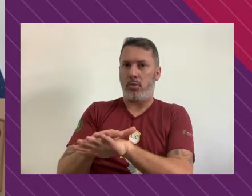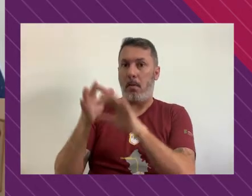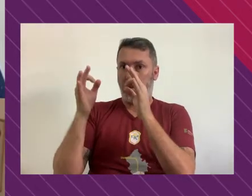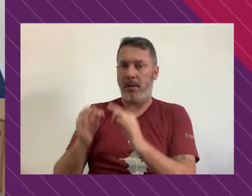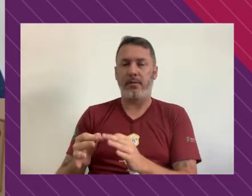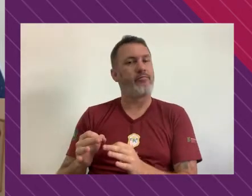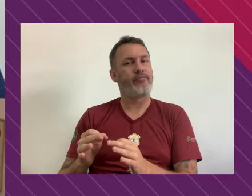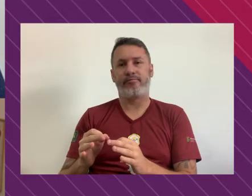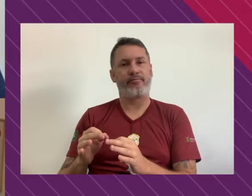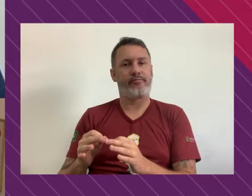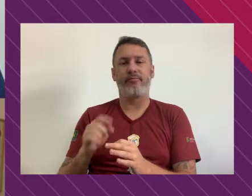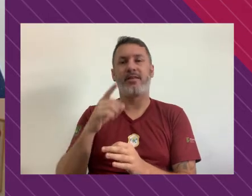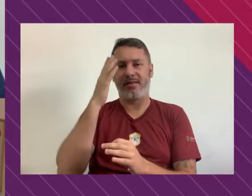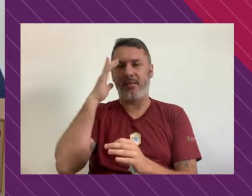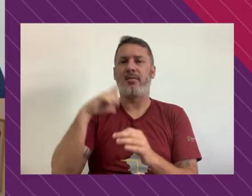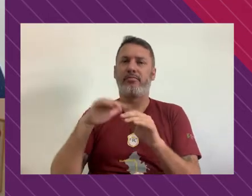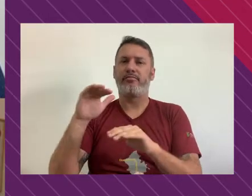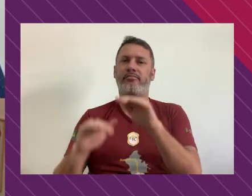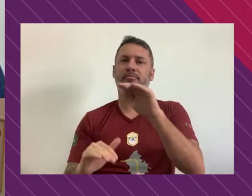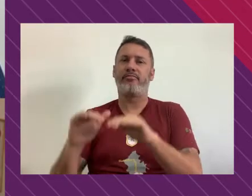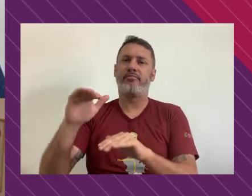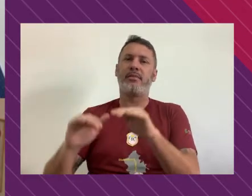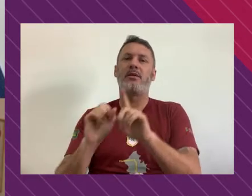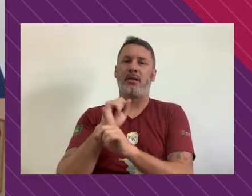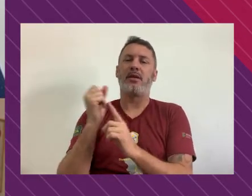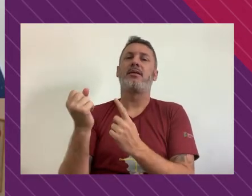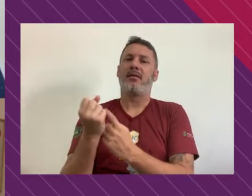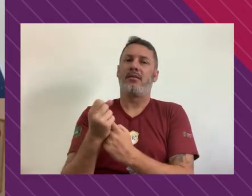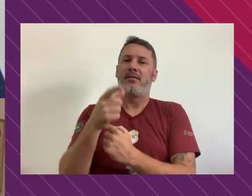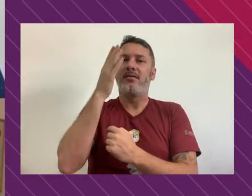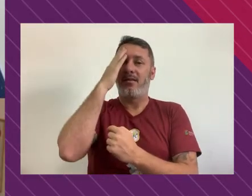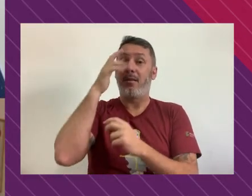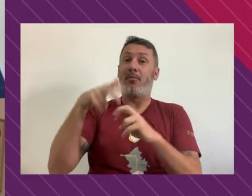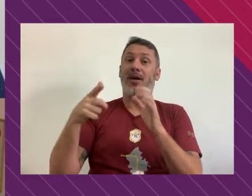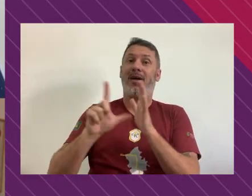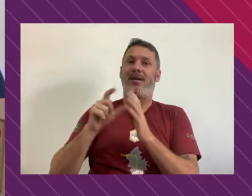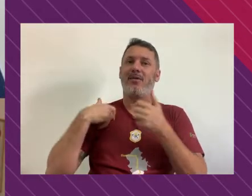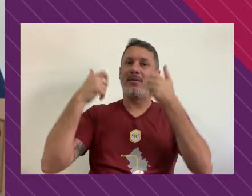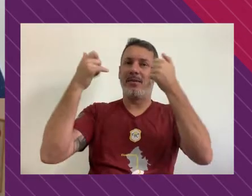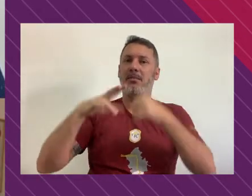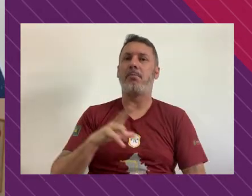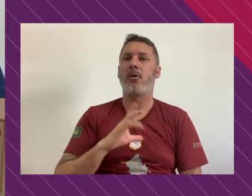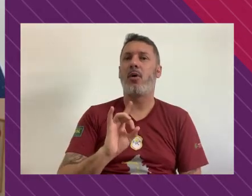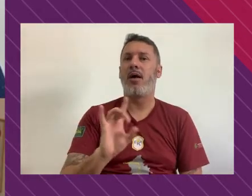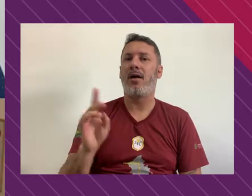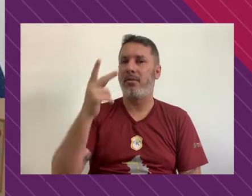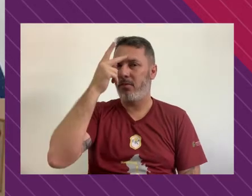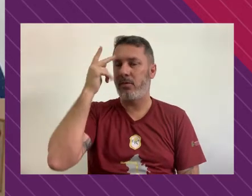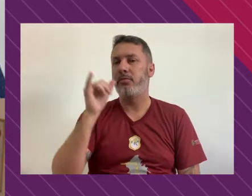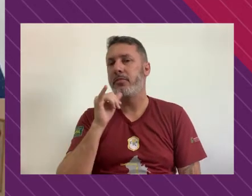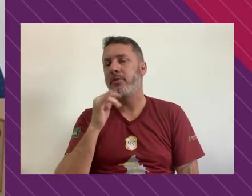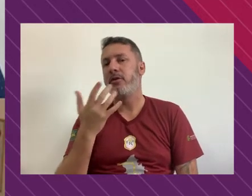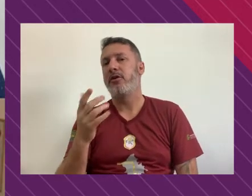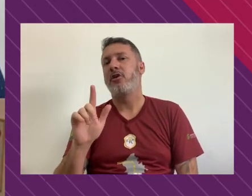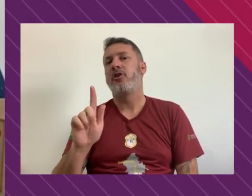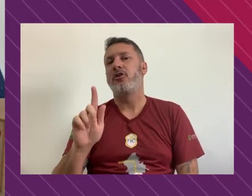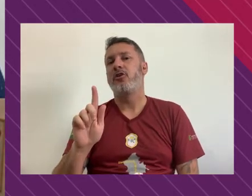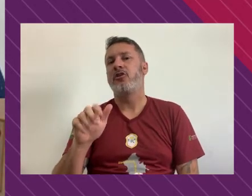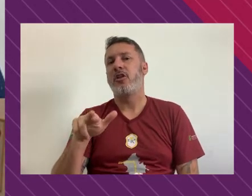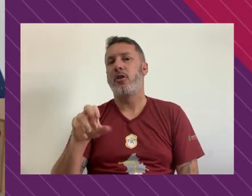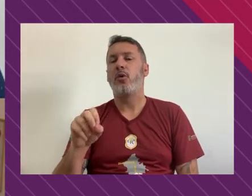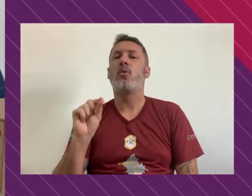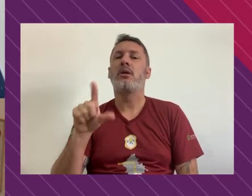ainda profundamente desigual. E essas singularidades que eu mencionei anteriormente, relacionadas, por exemplo, a gênero,